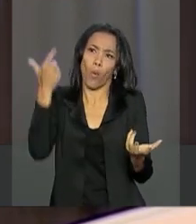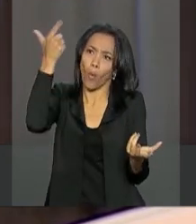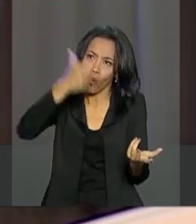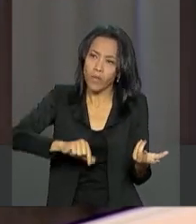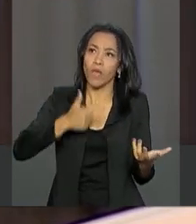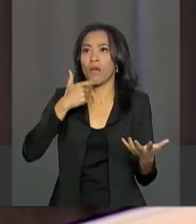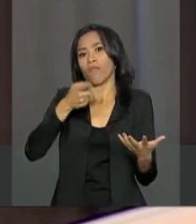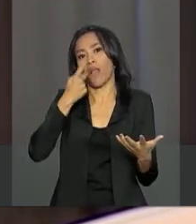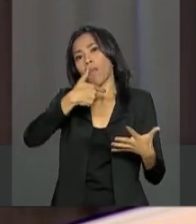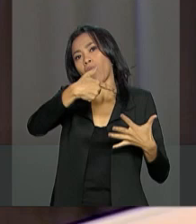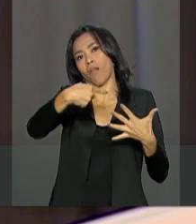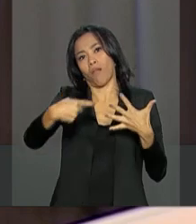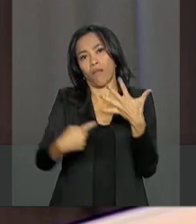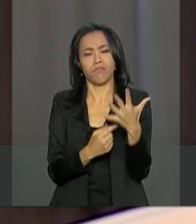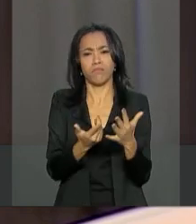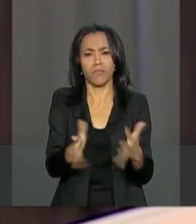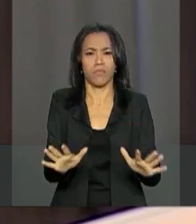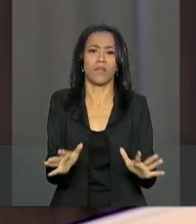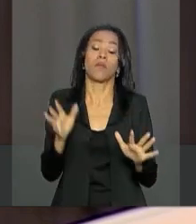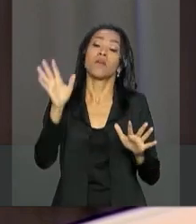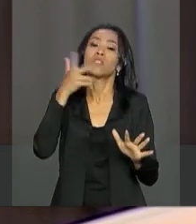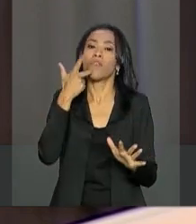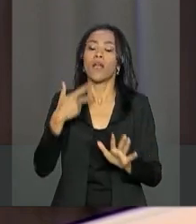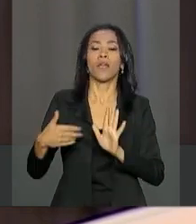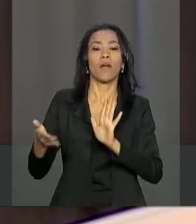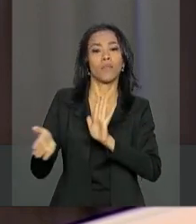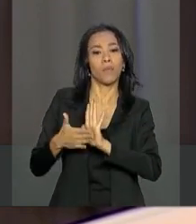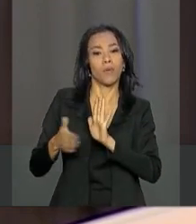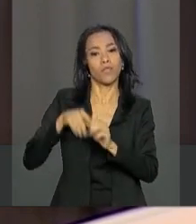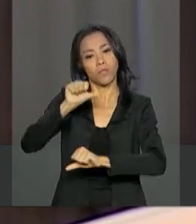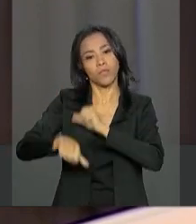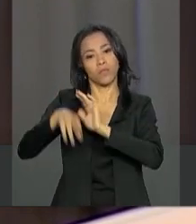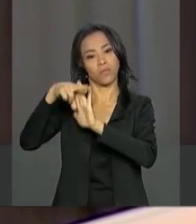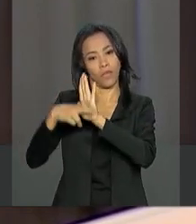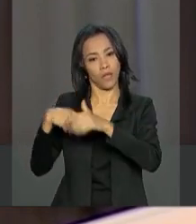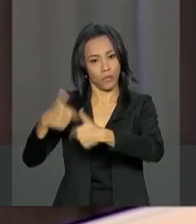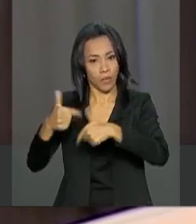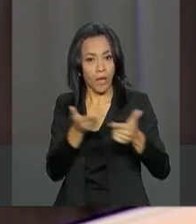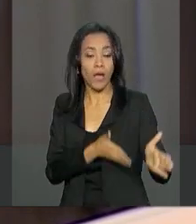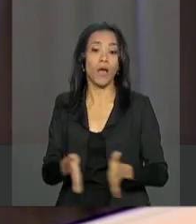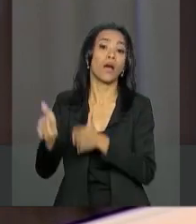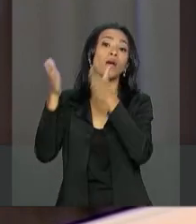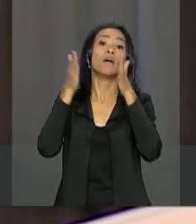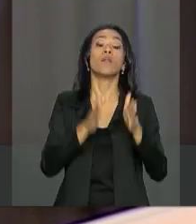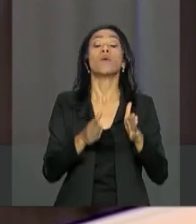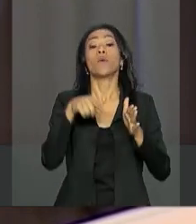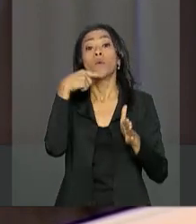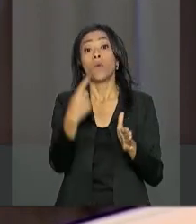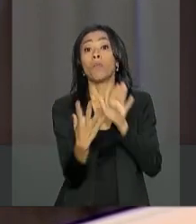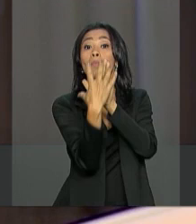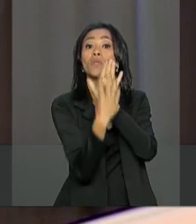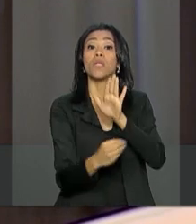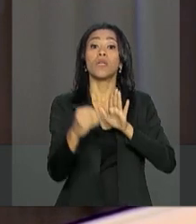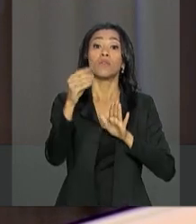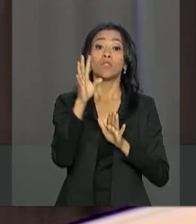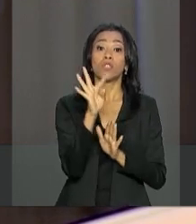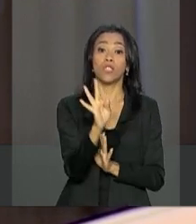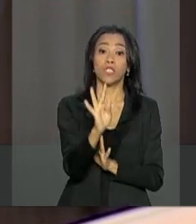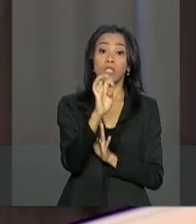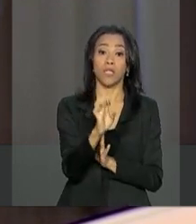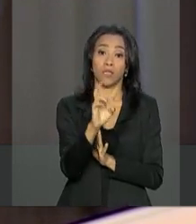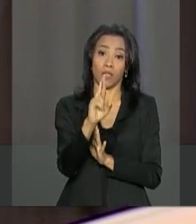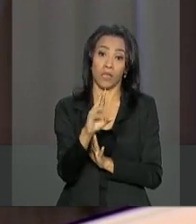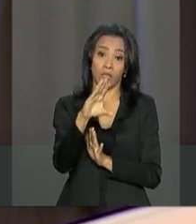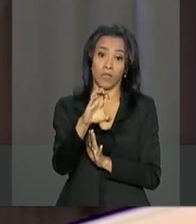dizer que a modernização trabalhista, com a questão da terceirização, foram aspectos importantes do nosso